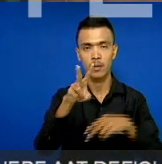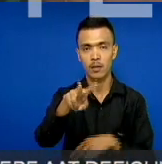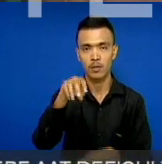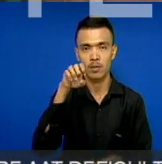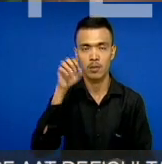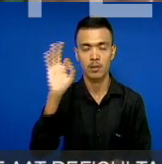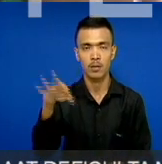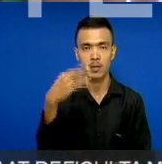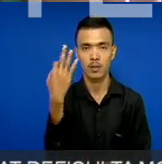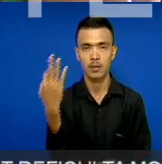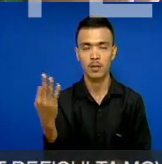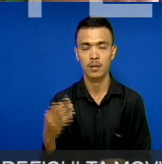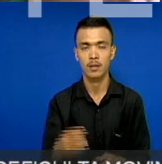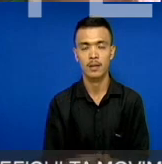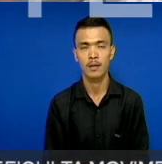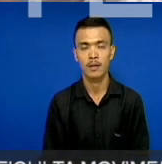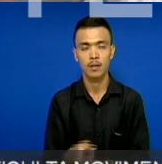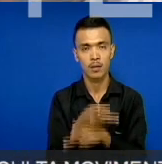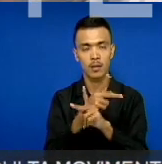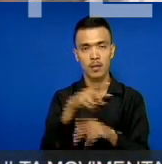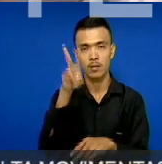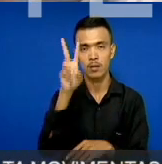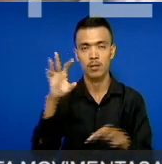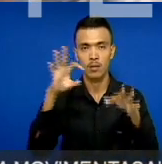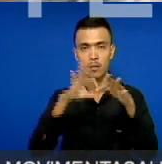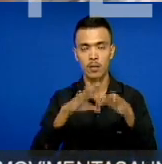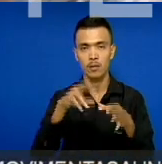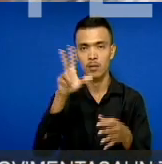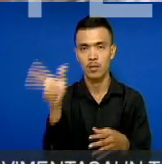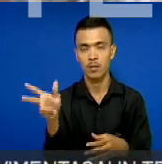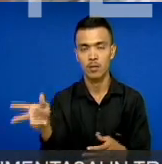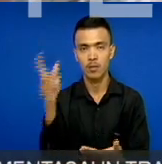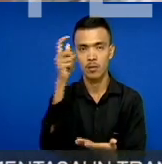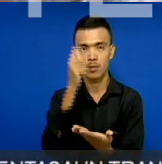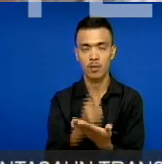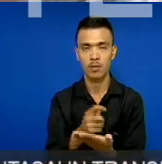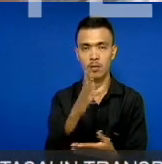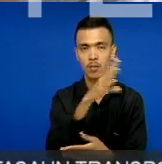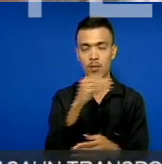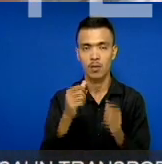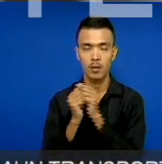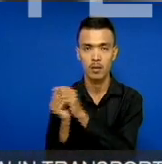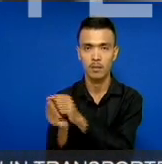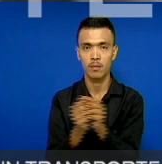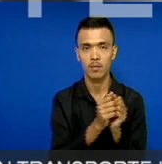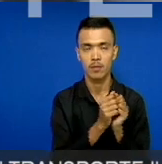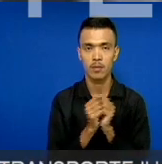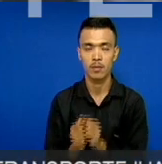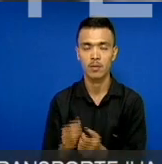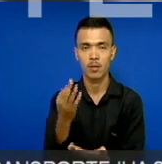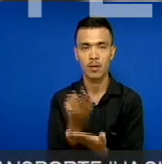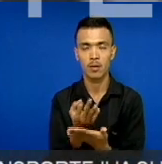Sanulu Resincia, Federação Crédito Rua, o total membro Rihuntolu Nulu Resin, no total capital acumulado